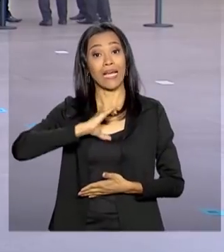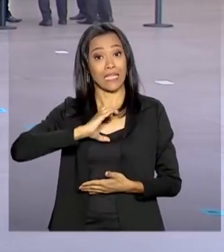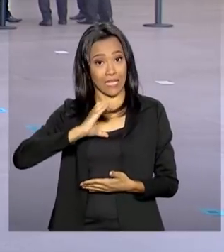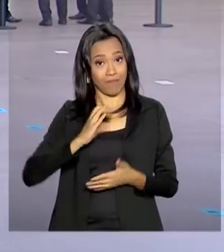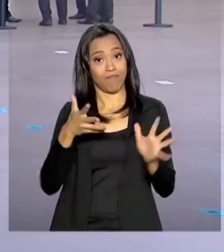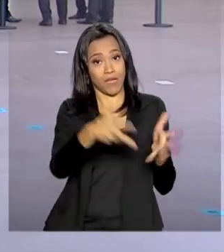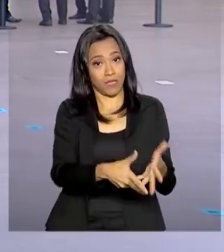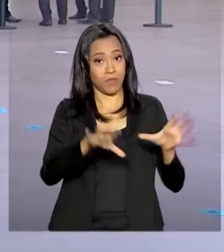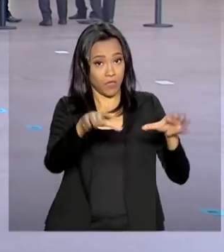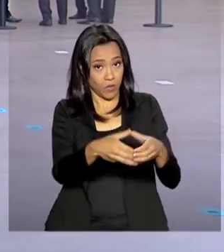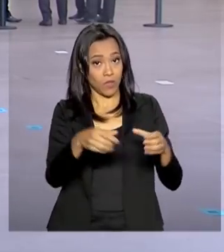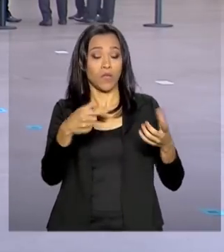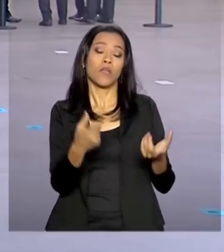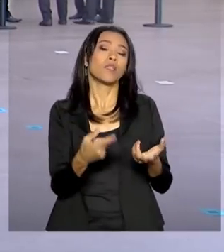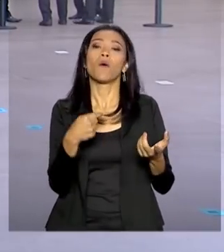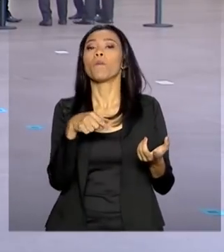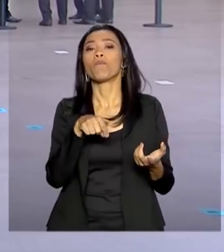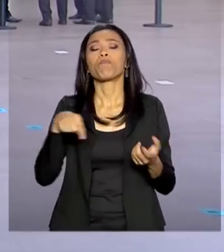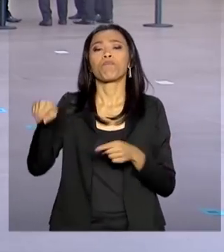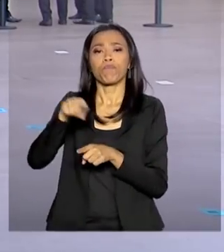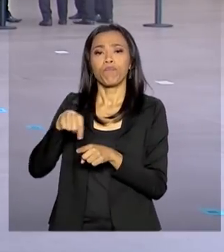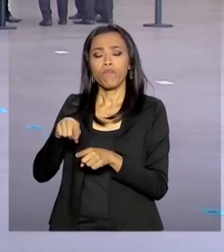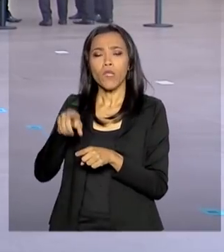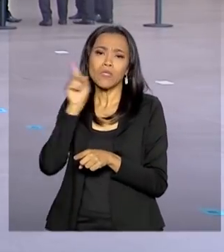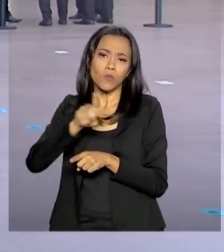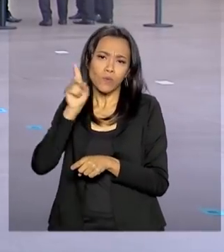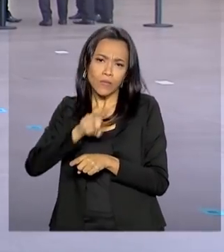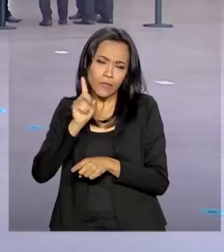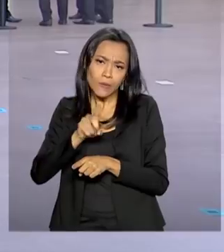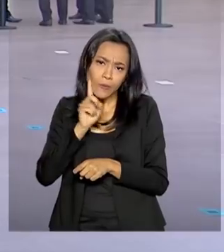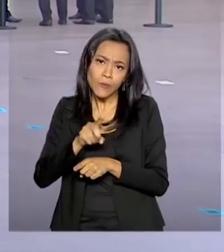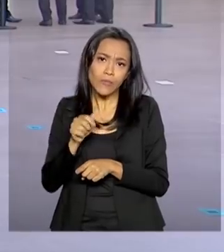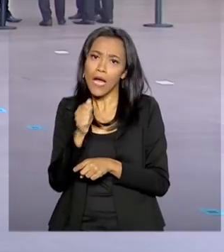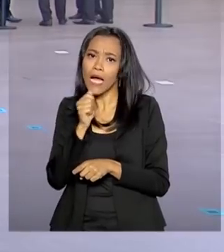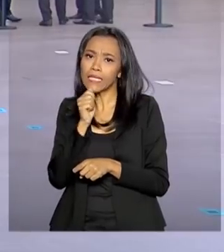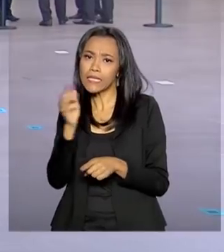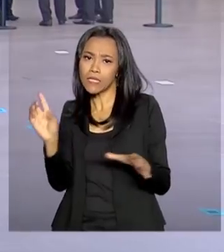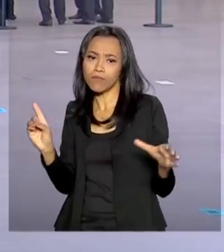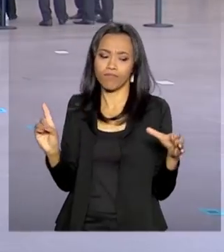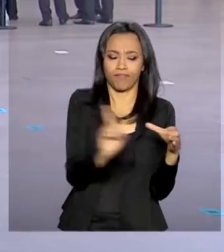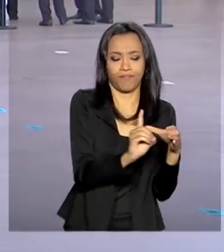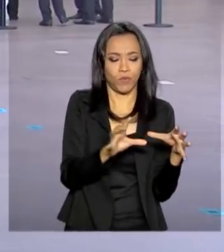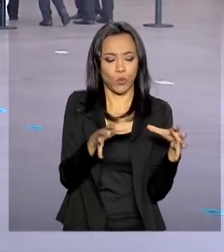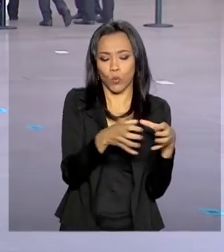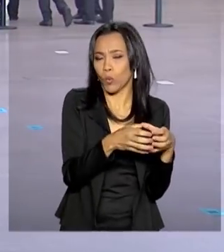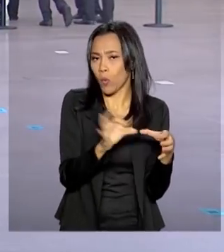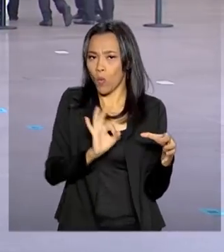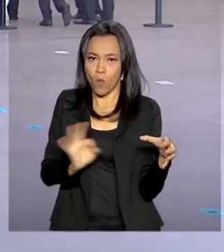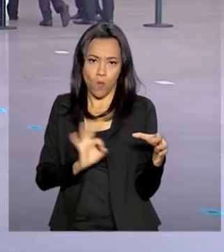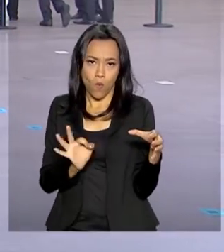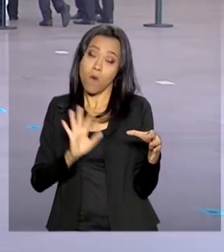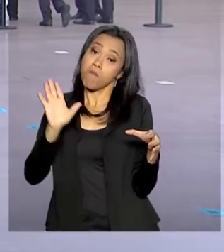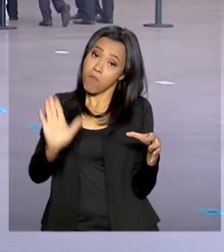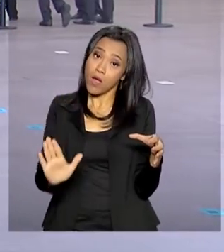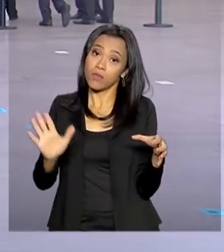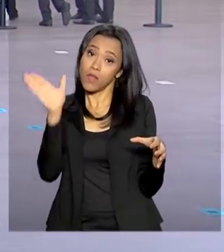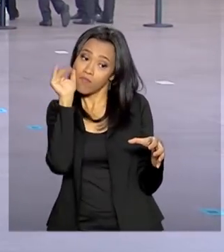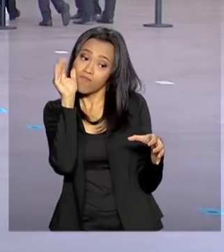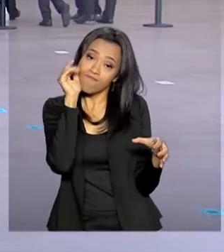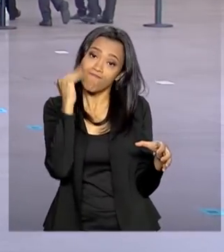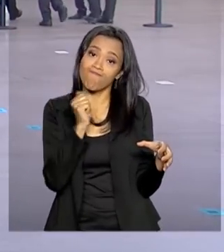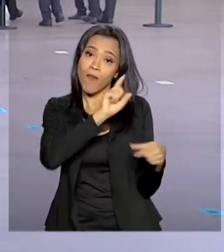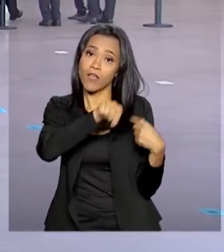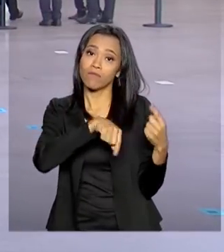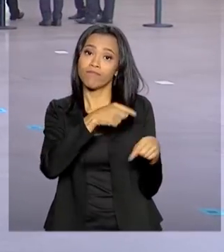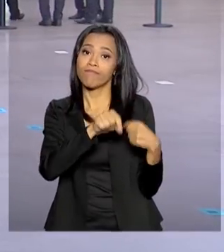presidente encarregado rwe dó os estados unidos não entregam oficialmente o grupo de lima mas participam dessas reuniões e